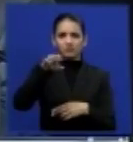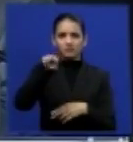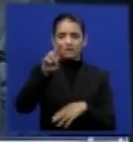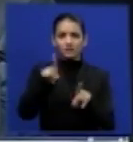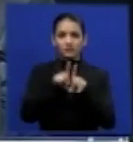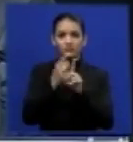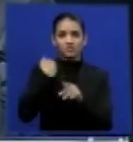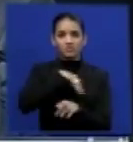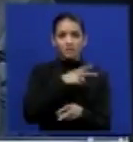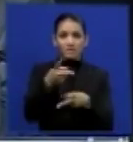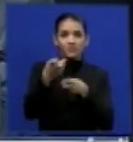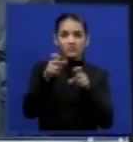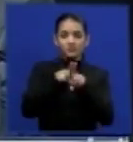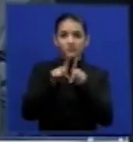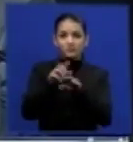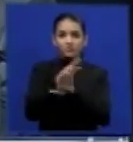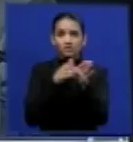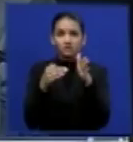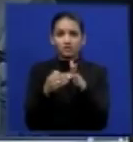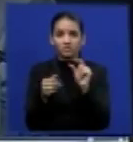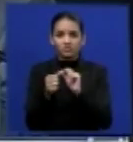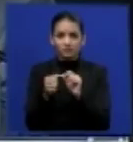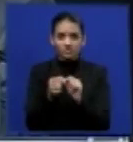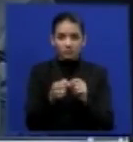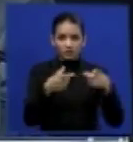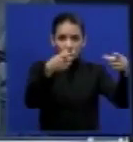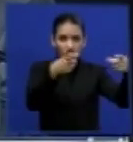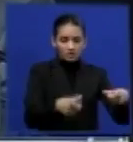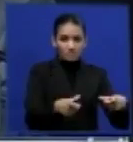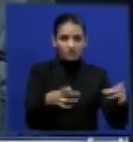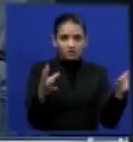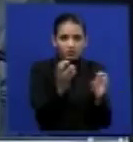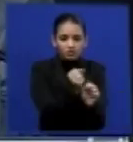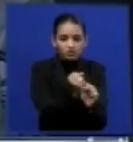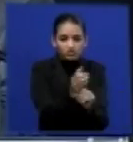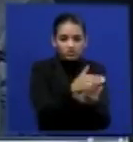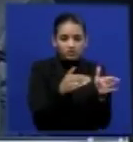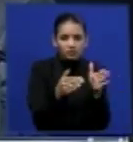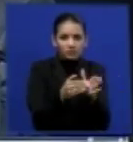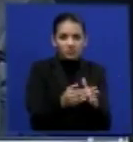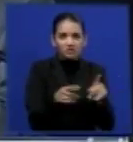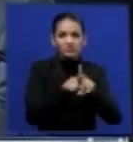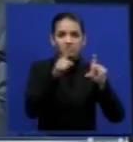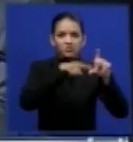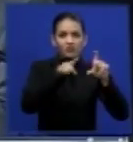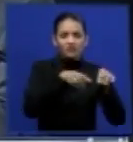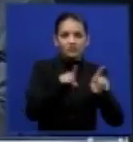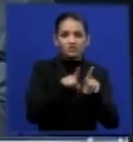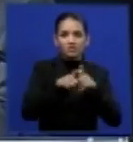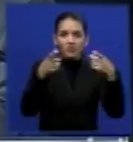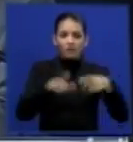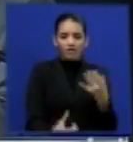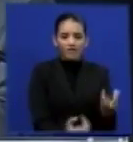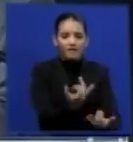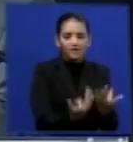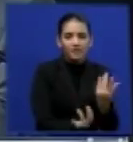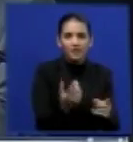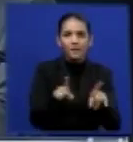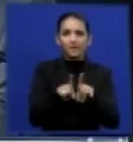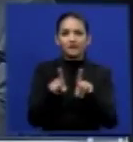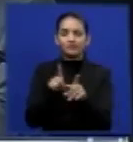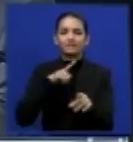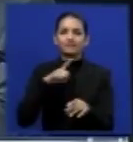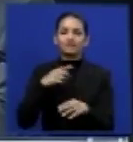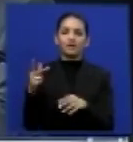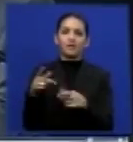métodos aptos a destinar grandes volumes desses resíduos como depósitos em aterro e queima em cimeiras causam riscos